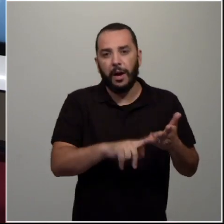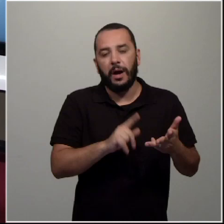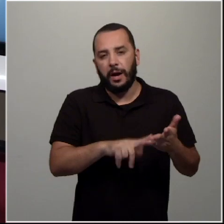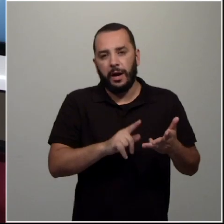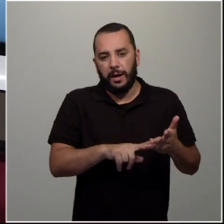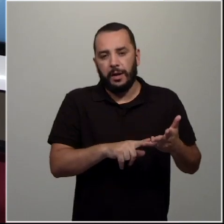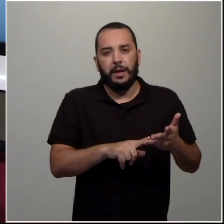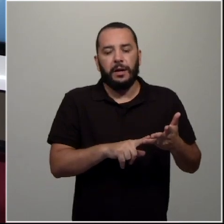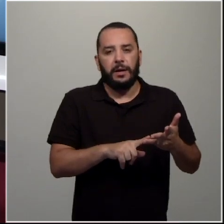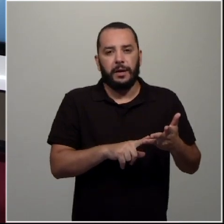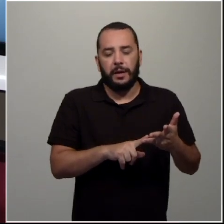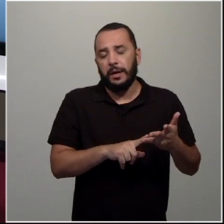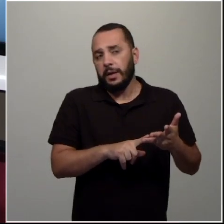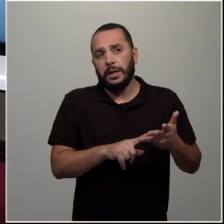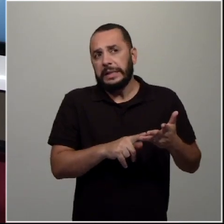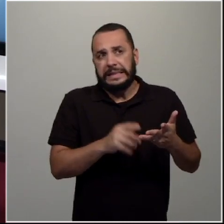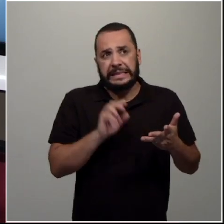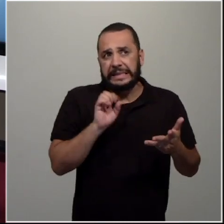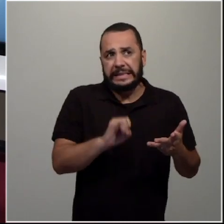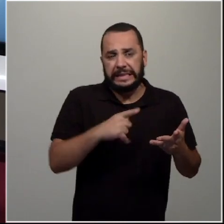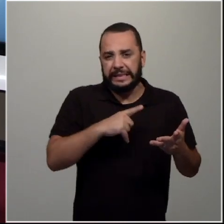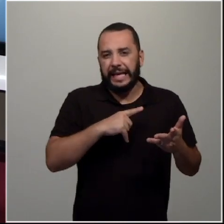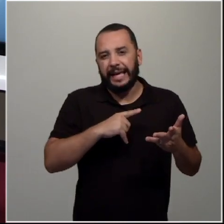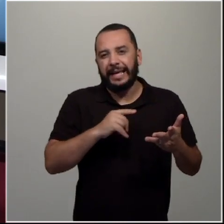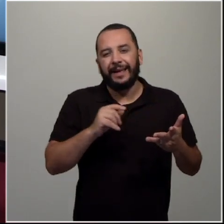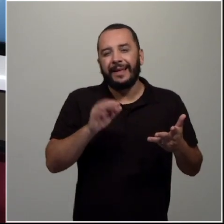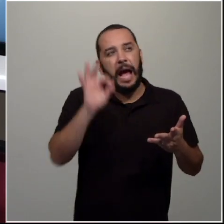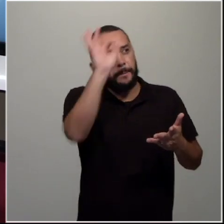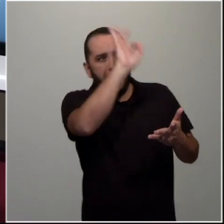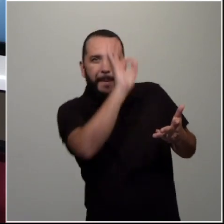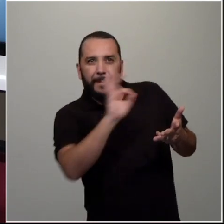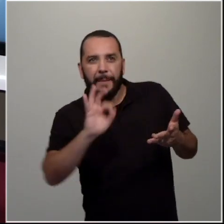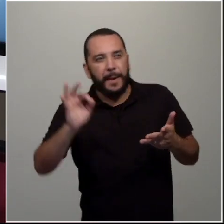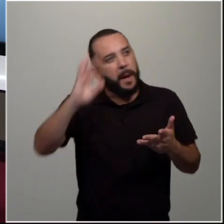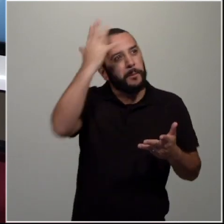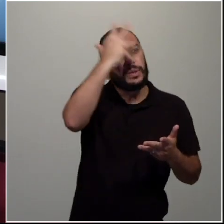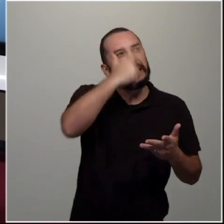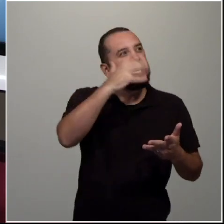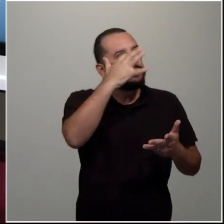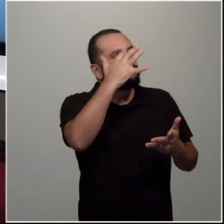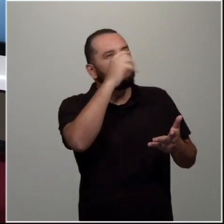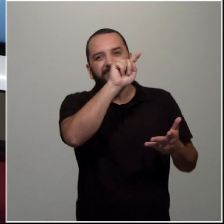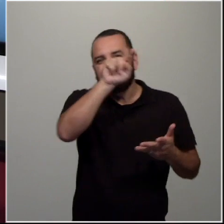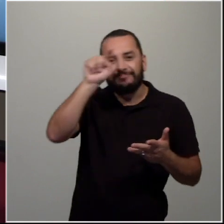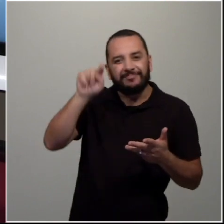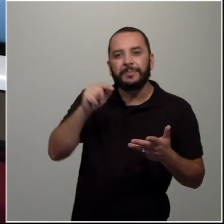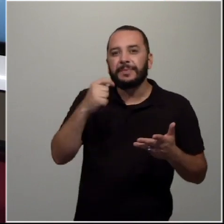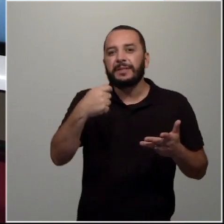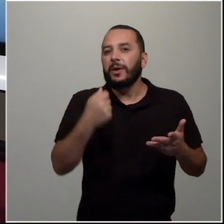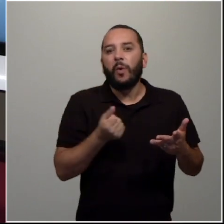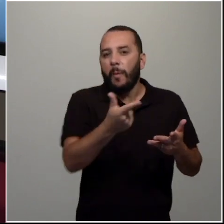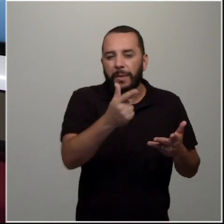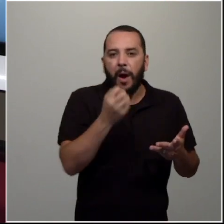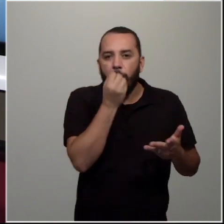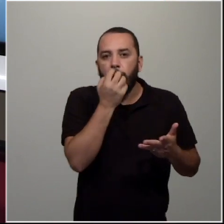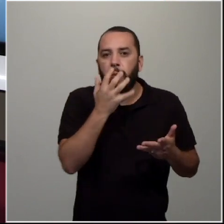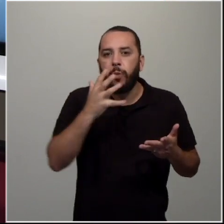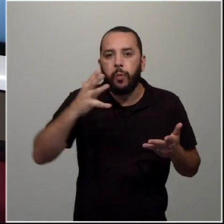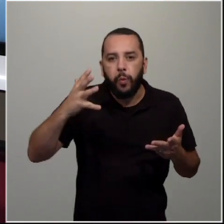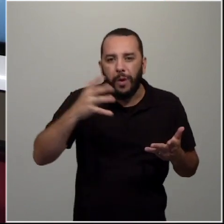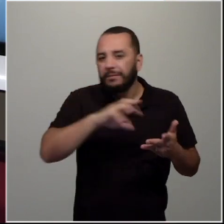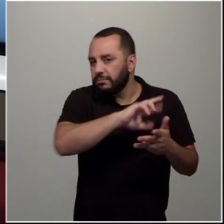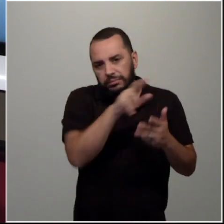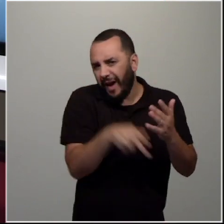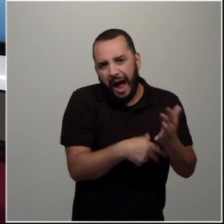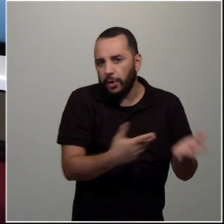se vai fazer algum enfeite algum momento é como que o que precisa comprar com a quantidade então são